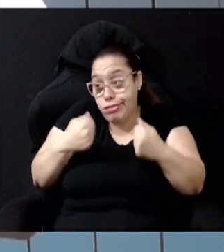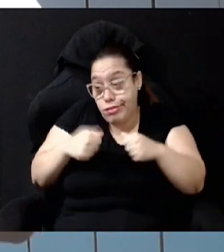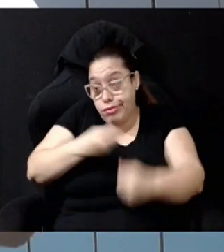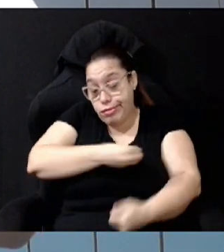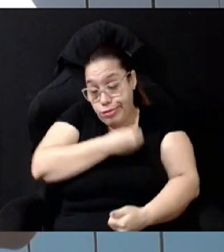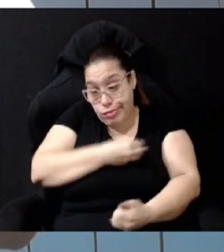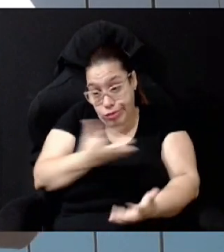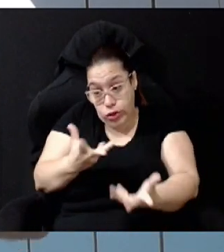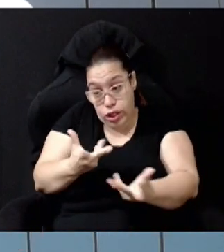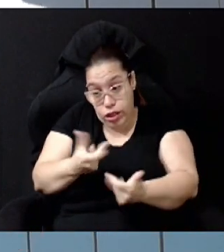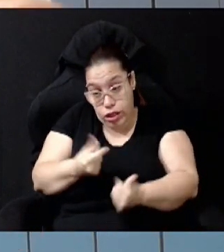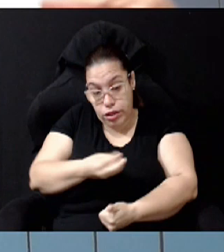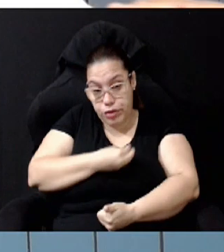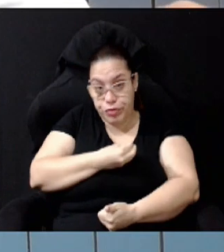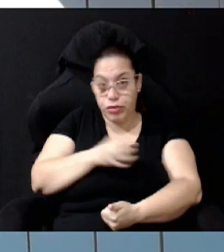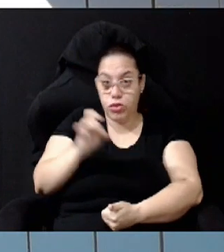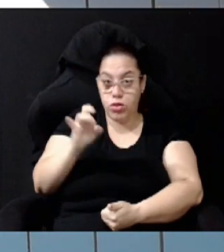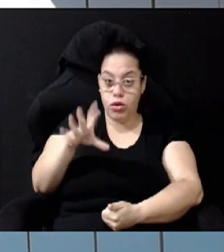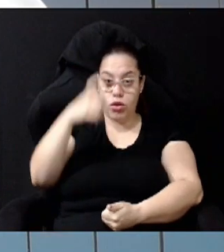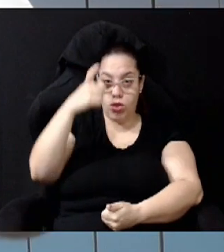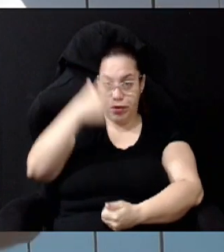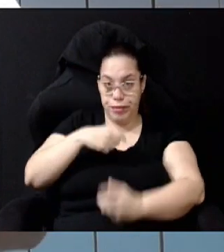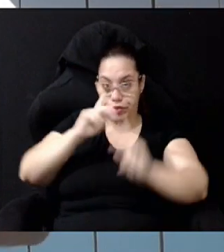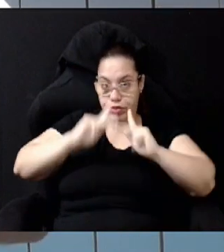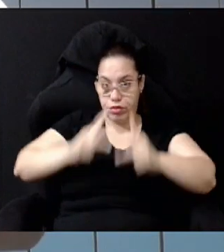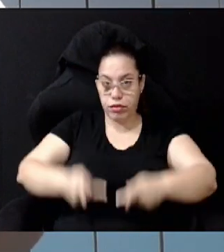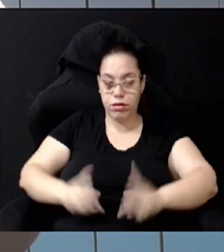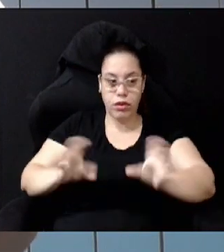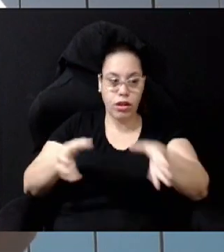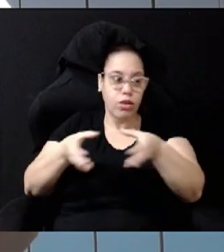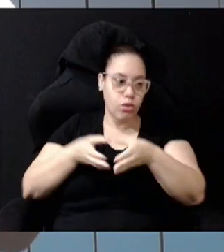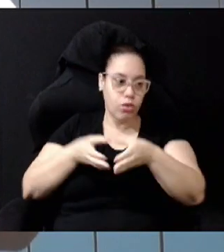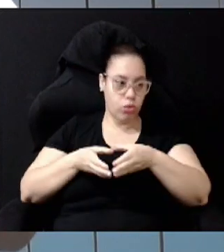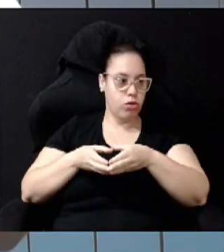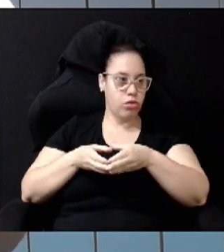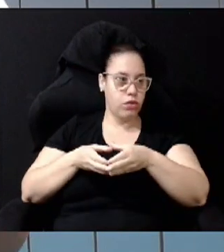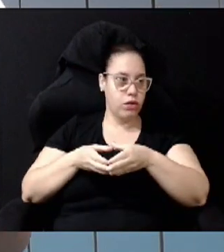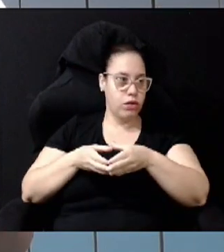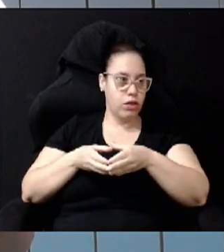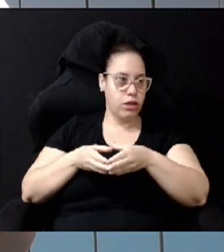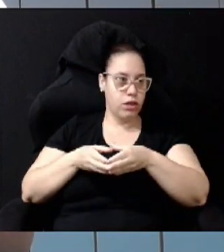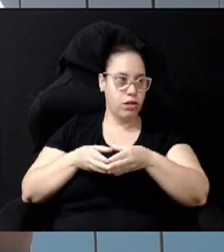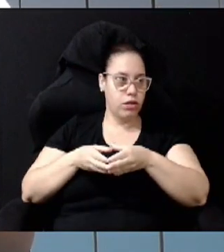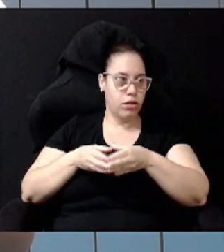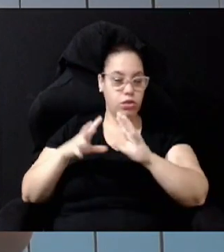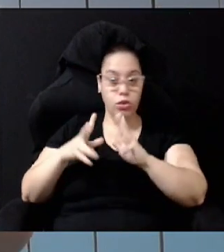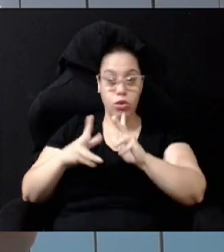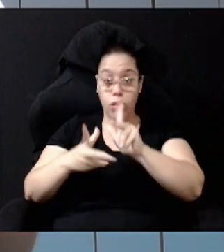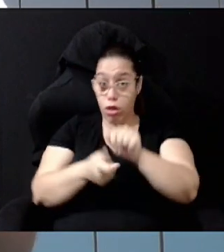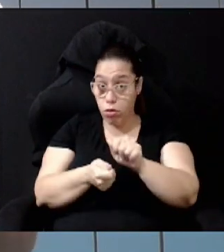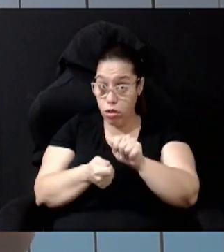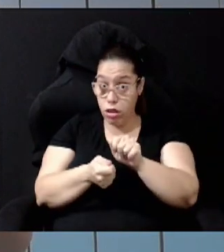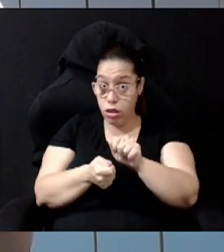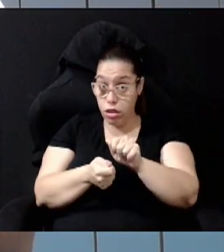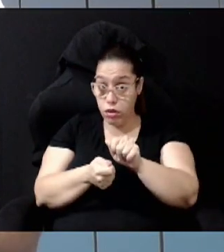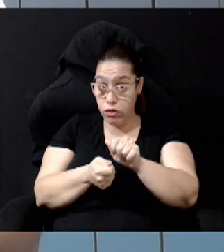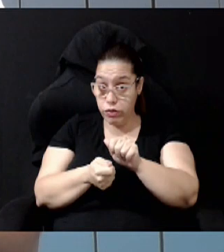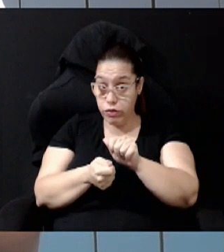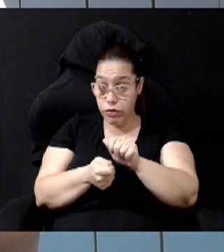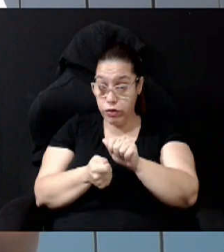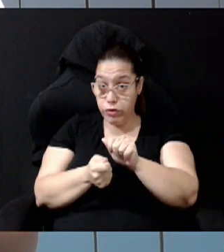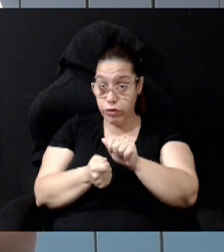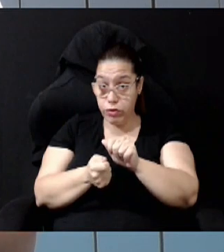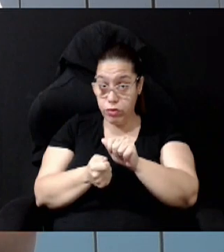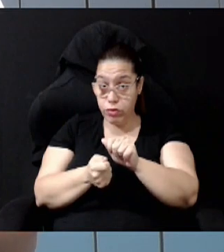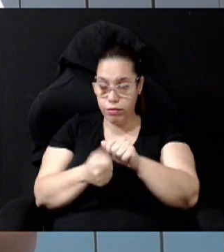não é só o ser humano, todo o conjunto, né, do nosso planeta. A Terra, o planeta Terra não